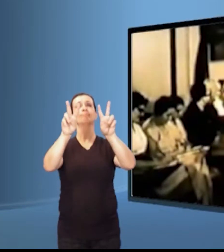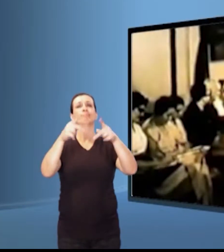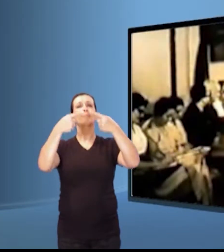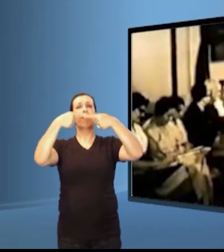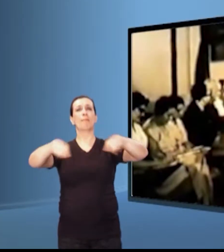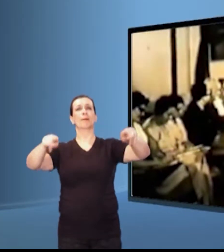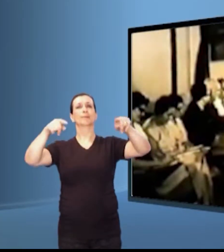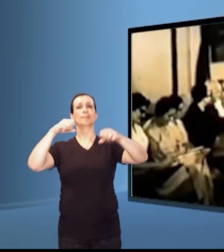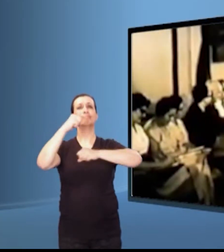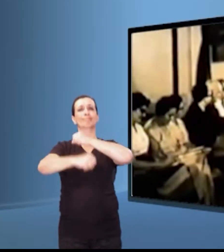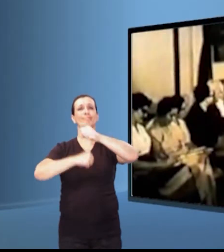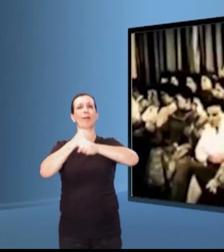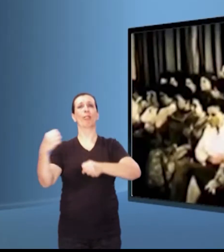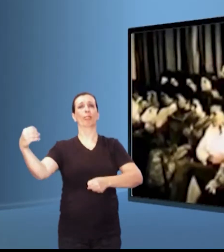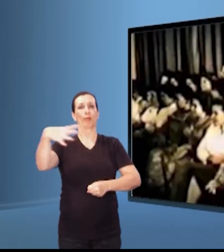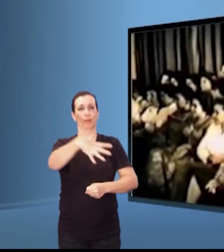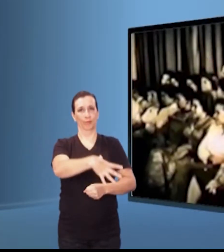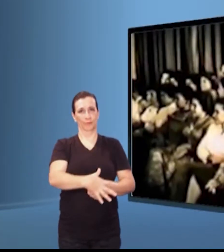ano letivo.